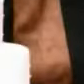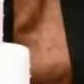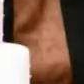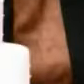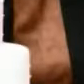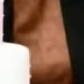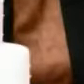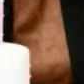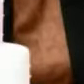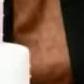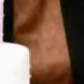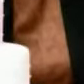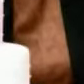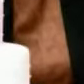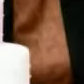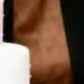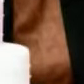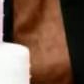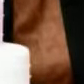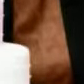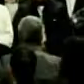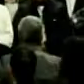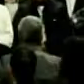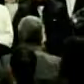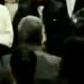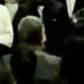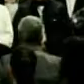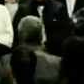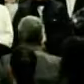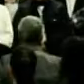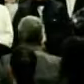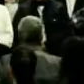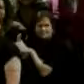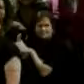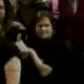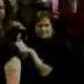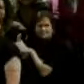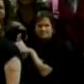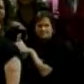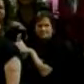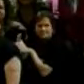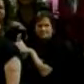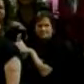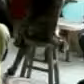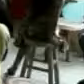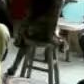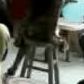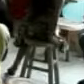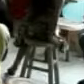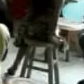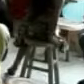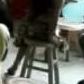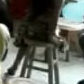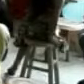Pablo Conceição e Tiago Schmidt. Ministério de Homens, Ministério de Mulheres,